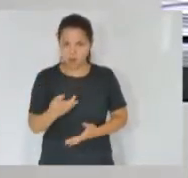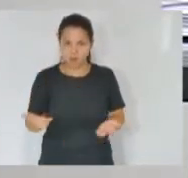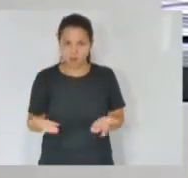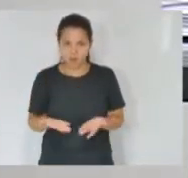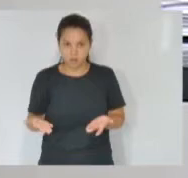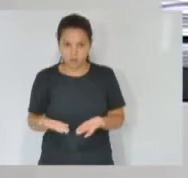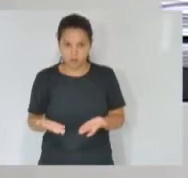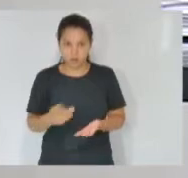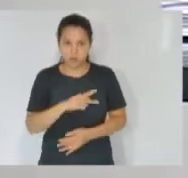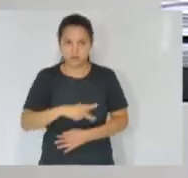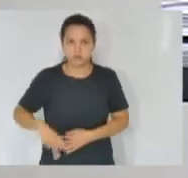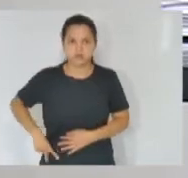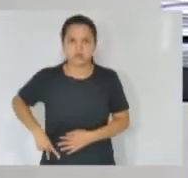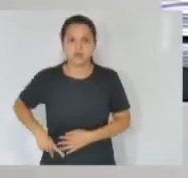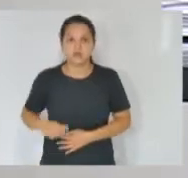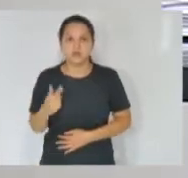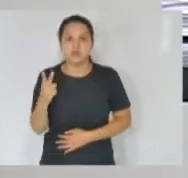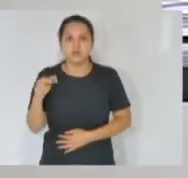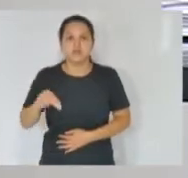presidente,